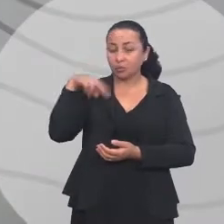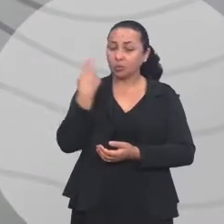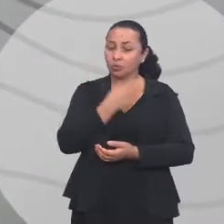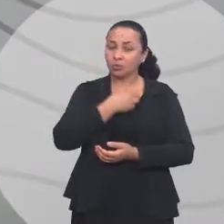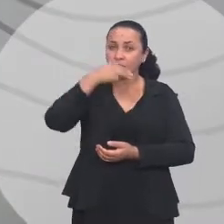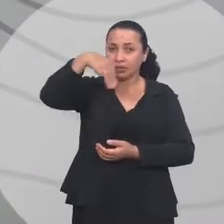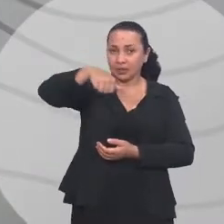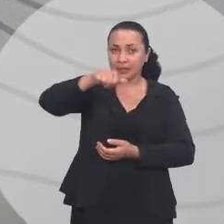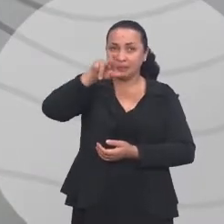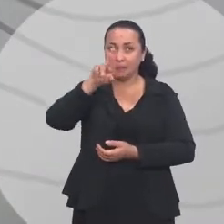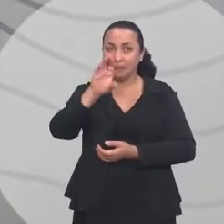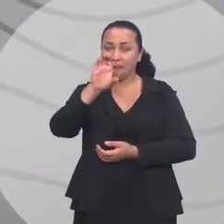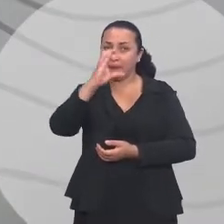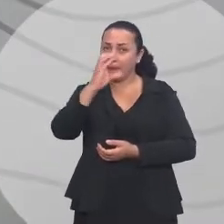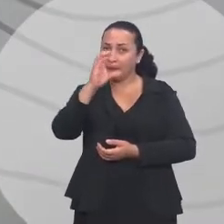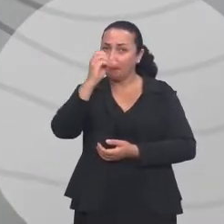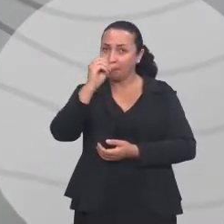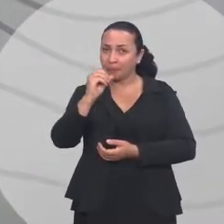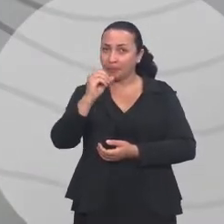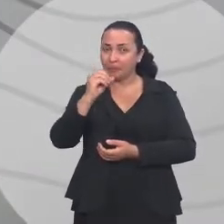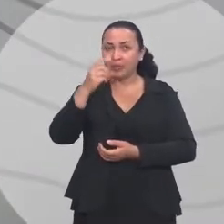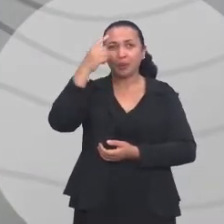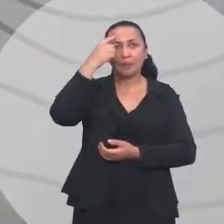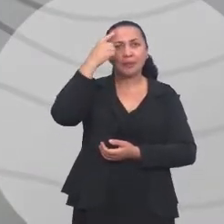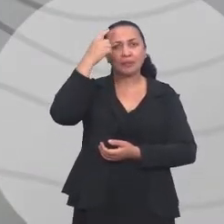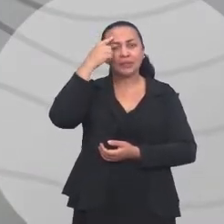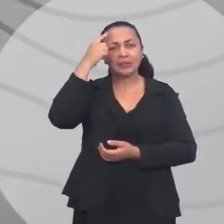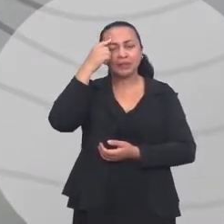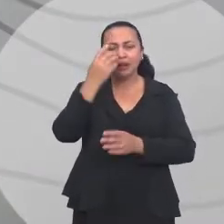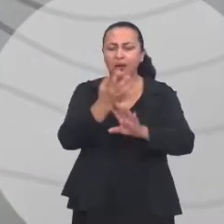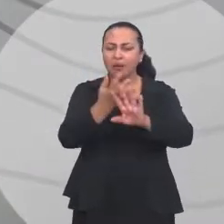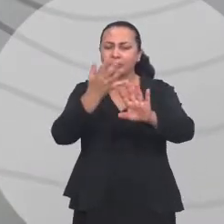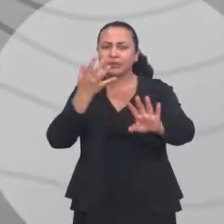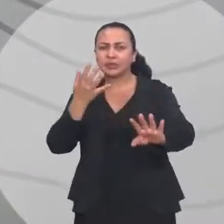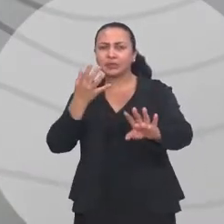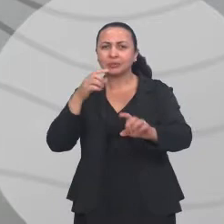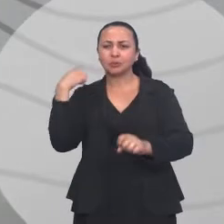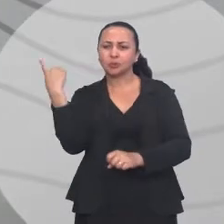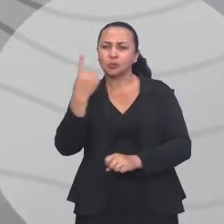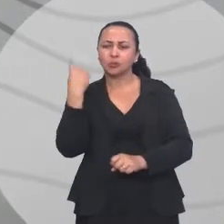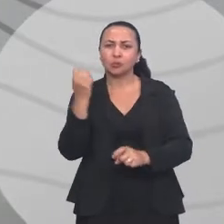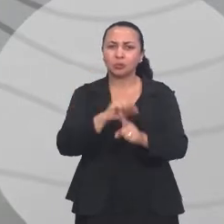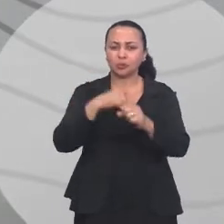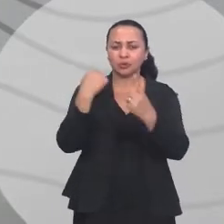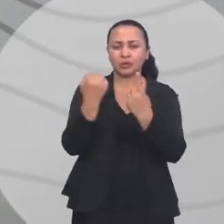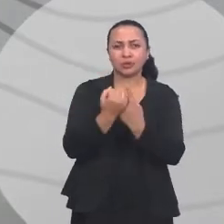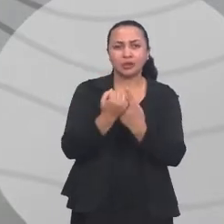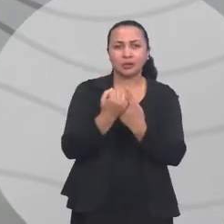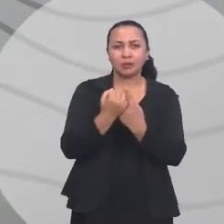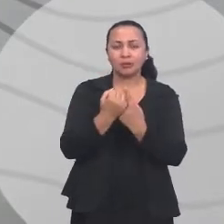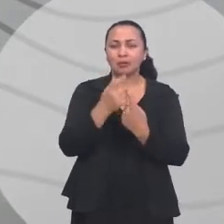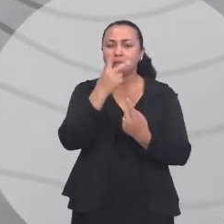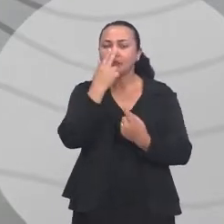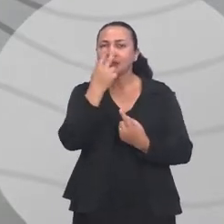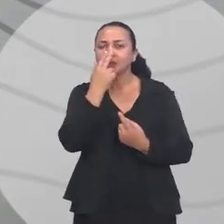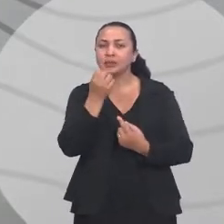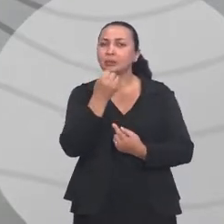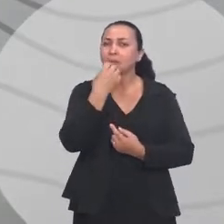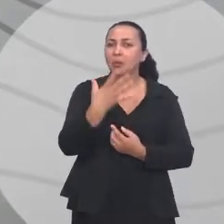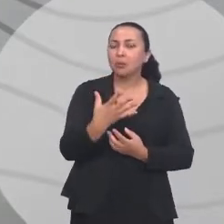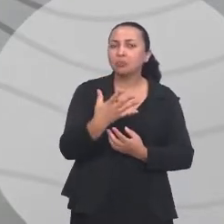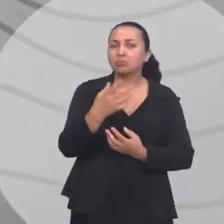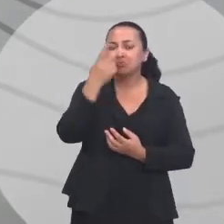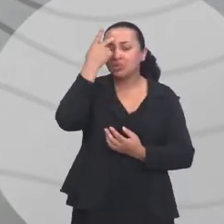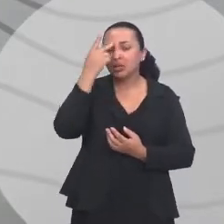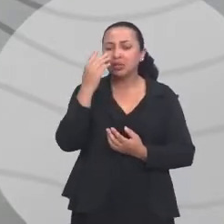que embaça a gente uma expectativa né de que esse período de afastamento de isolamento social como instrumento não é de